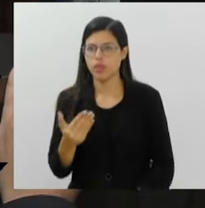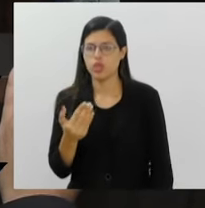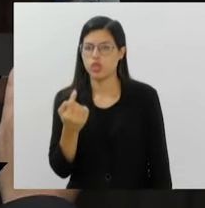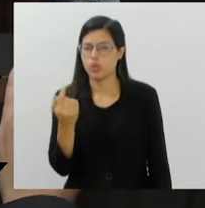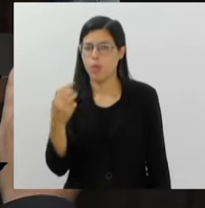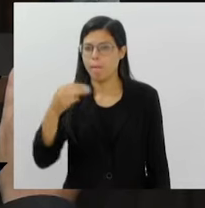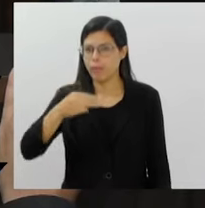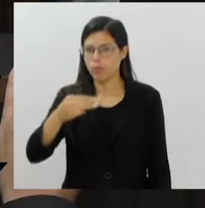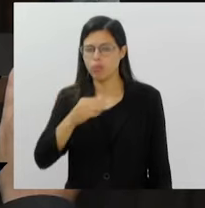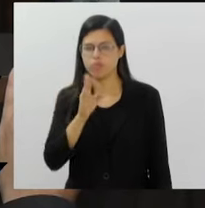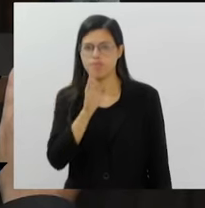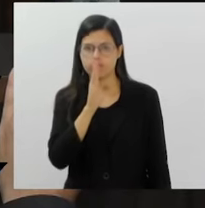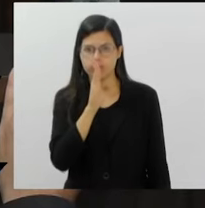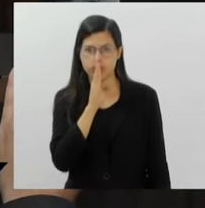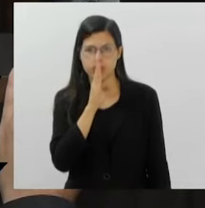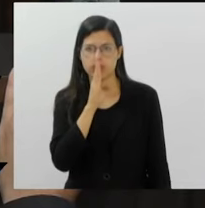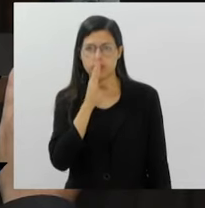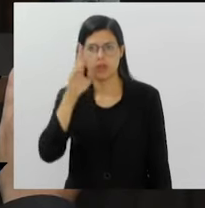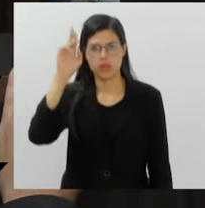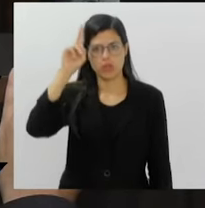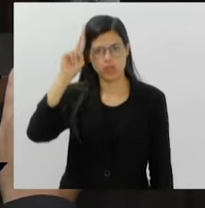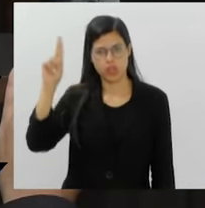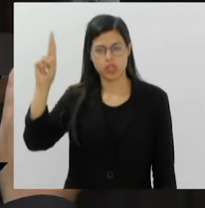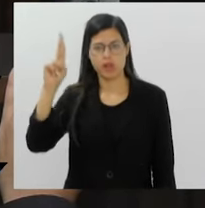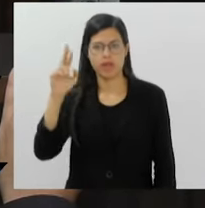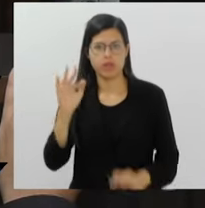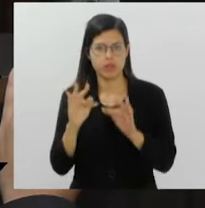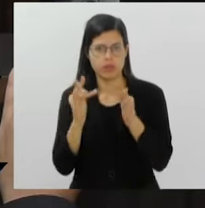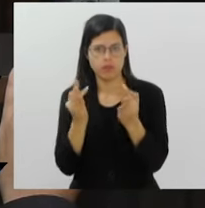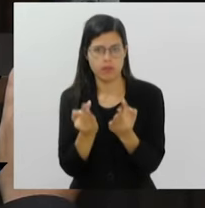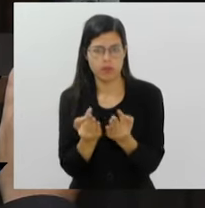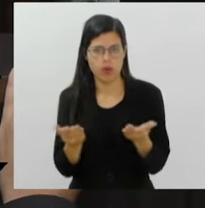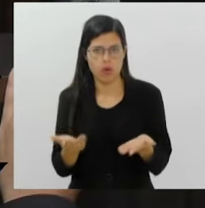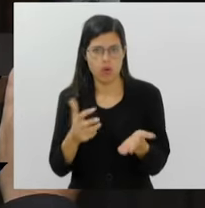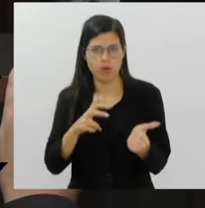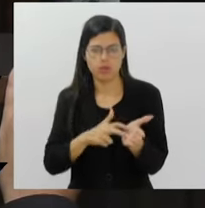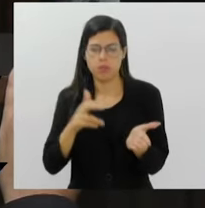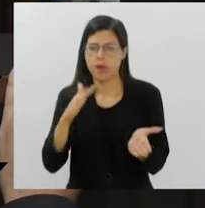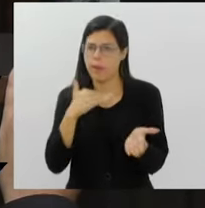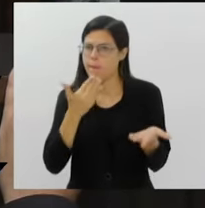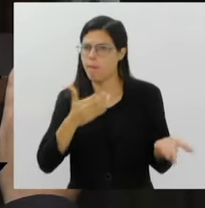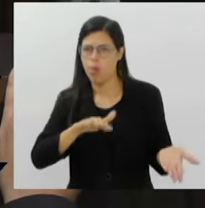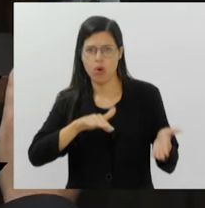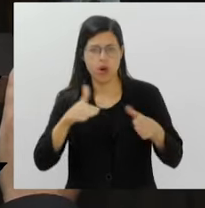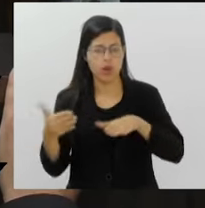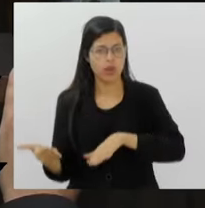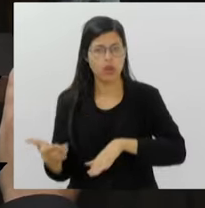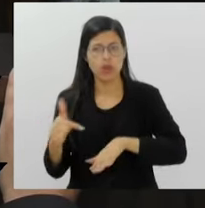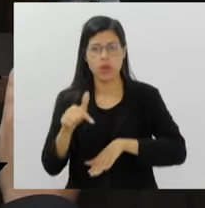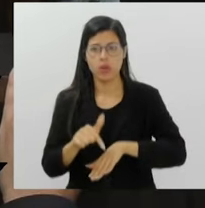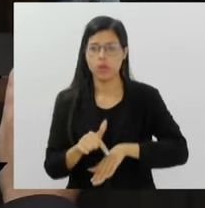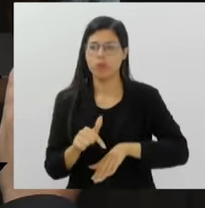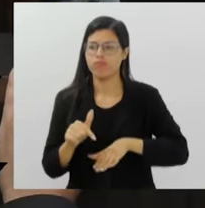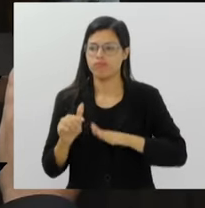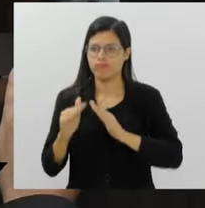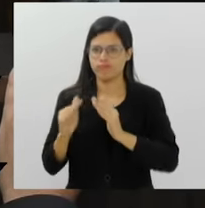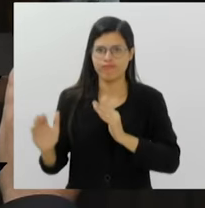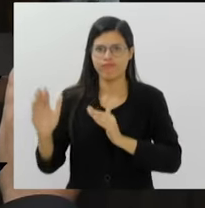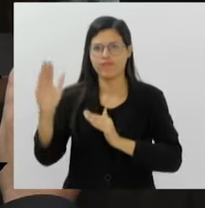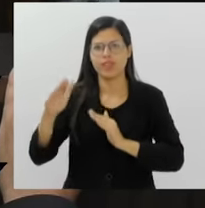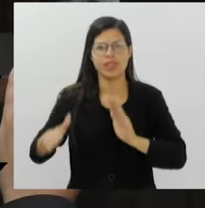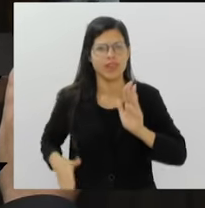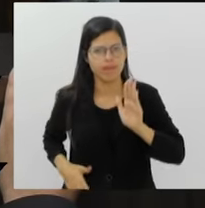silêncio para aquele chefe de família que agora de manhã foi ceifado em sua vida por mais uma comunidade, com esses